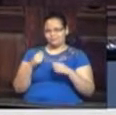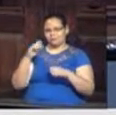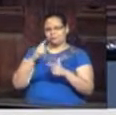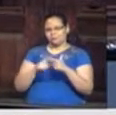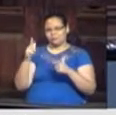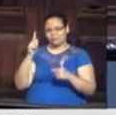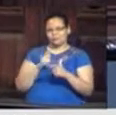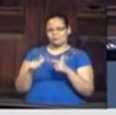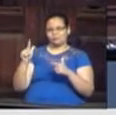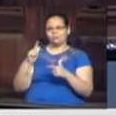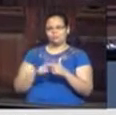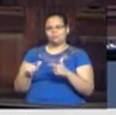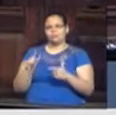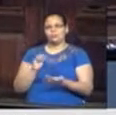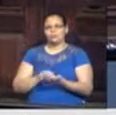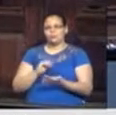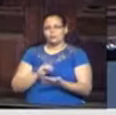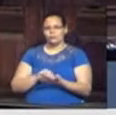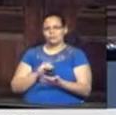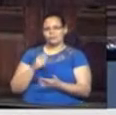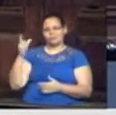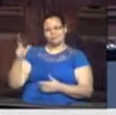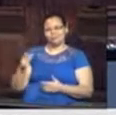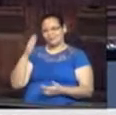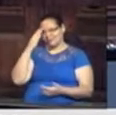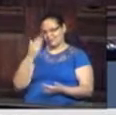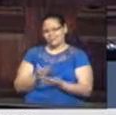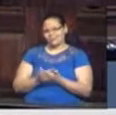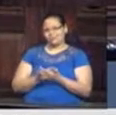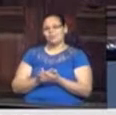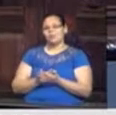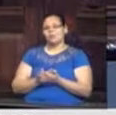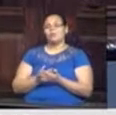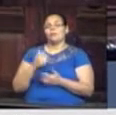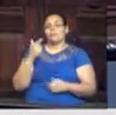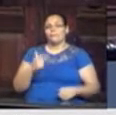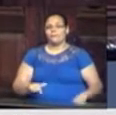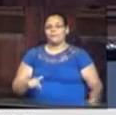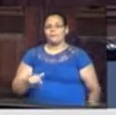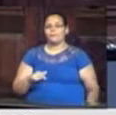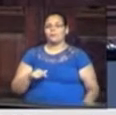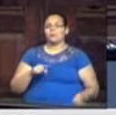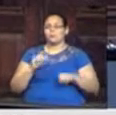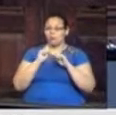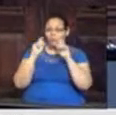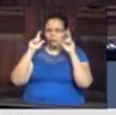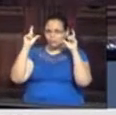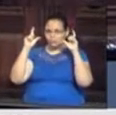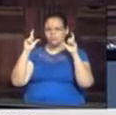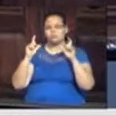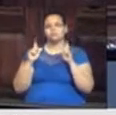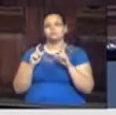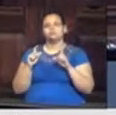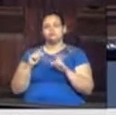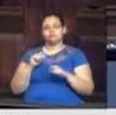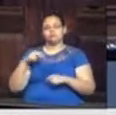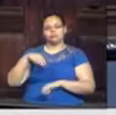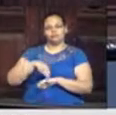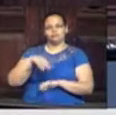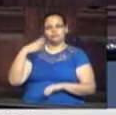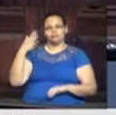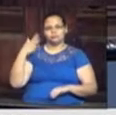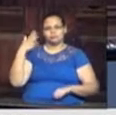é a falta de credibilidade que vem acima de todos os demais. E, além disso, alertamos aqui do alto dessa